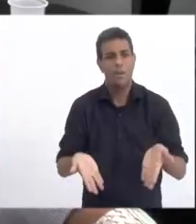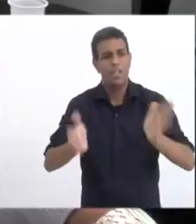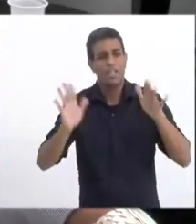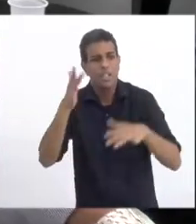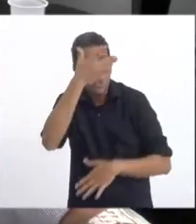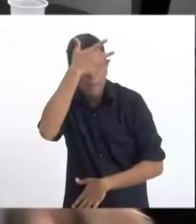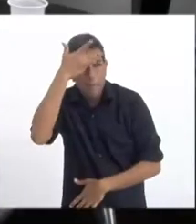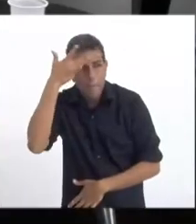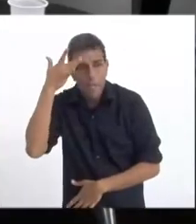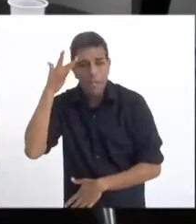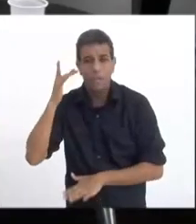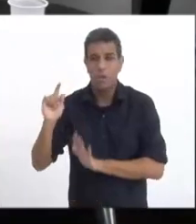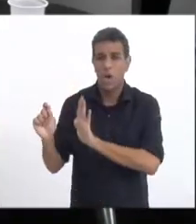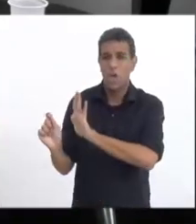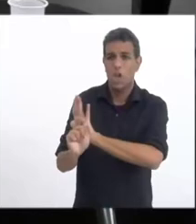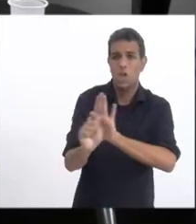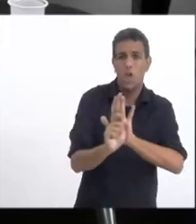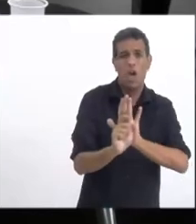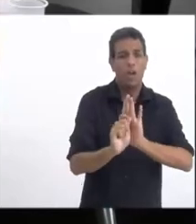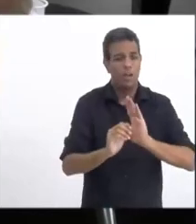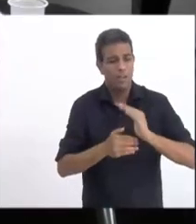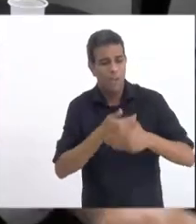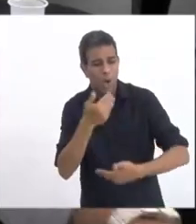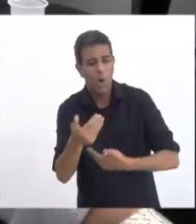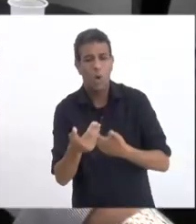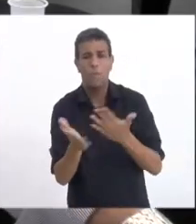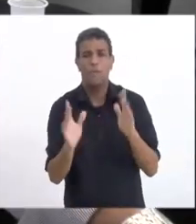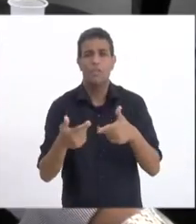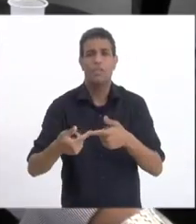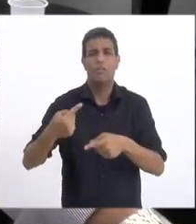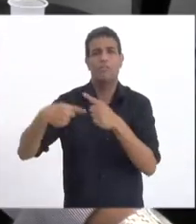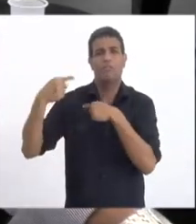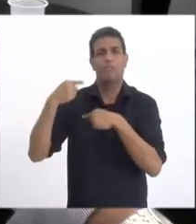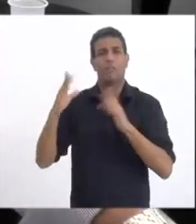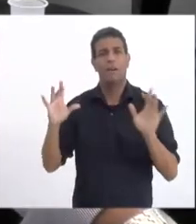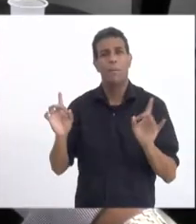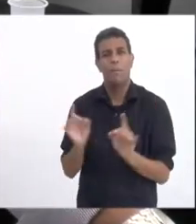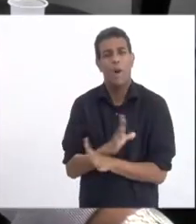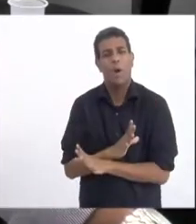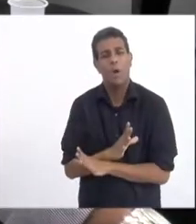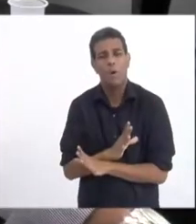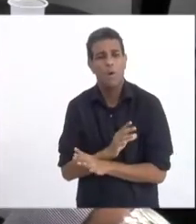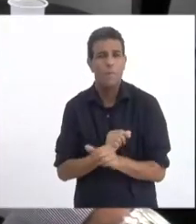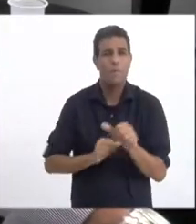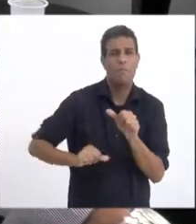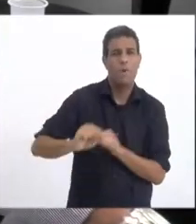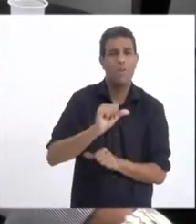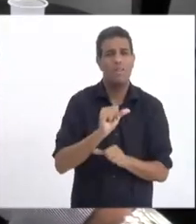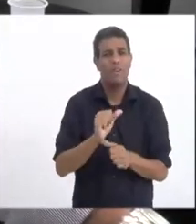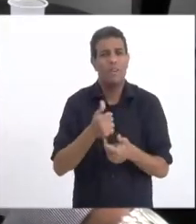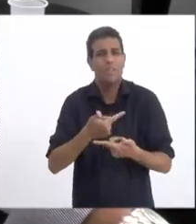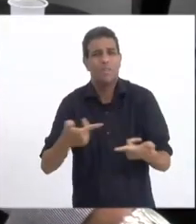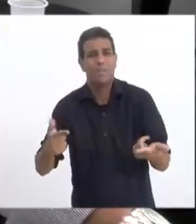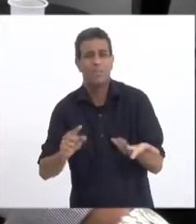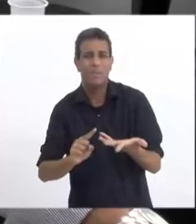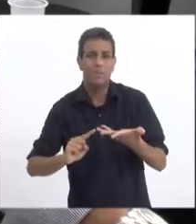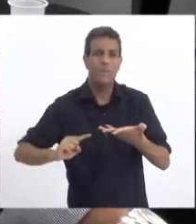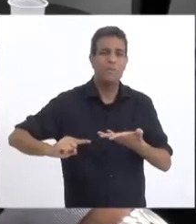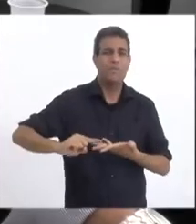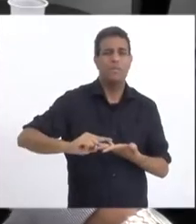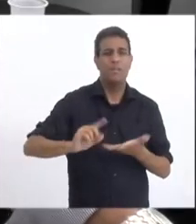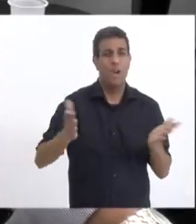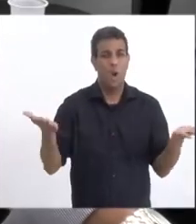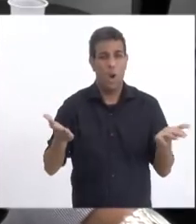por causa das drogas. Pessoas que começou a fumar uma maconha, depois passou para cocaína, depois passou para o crack.